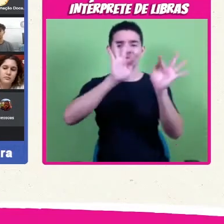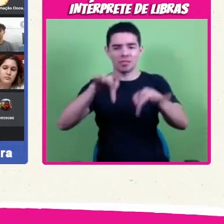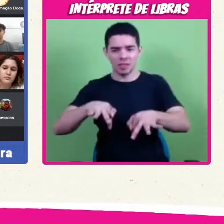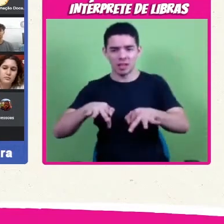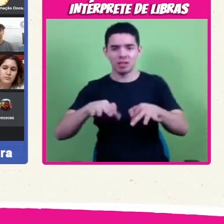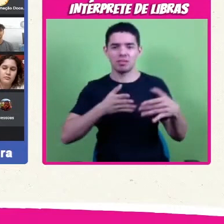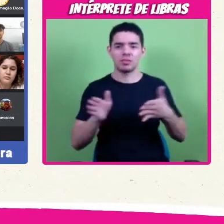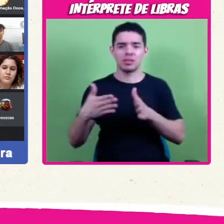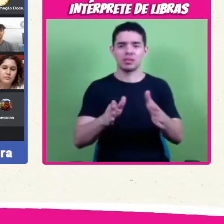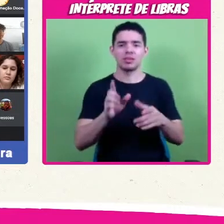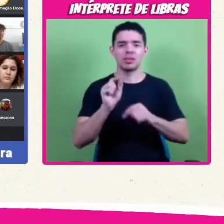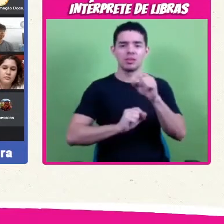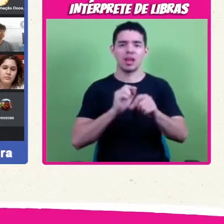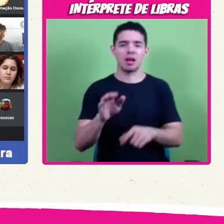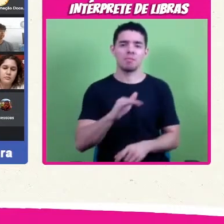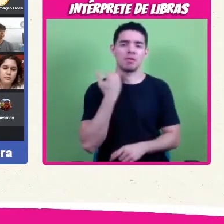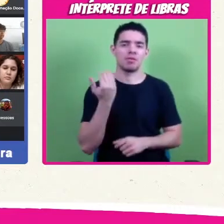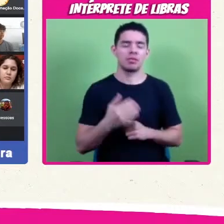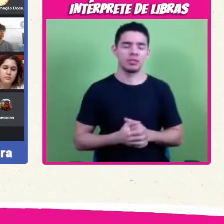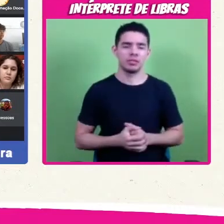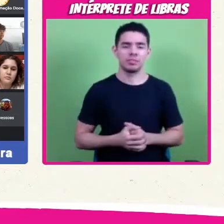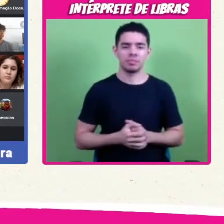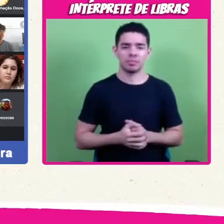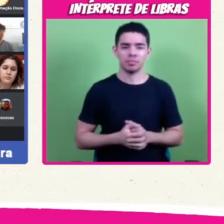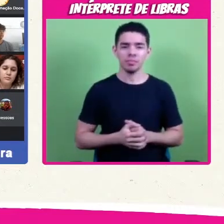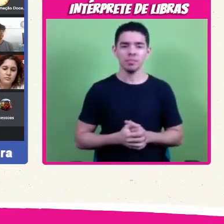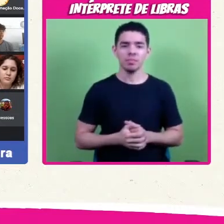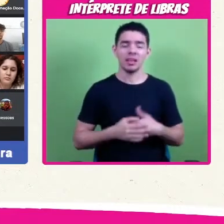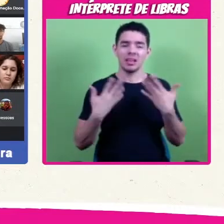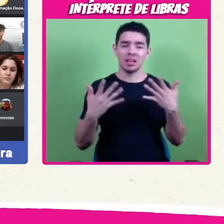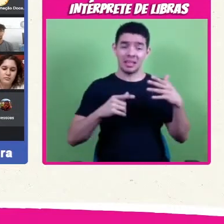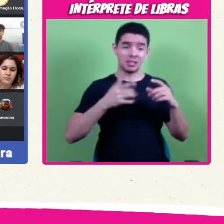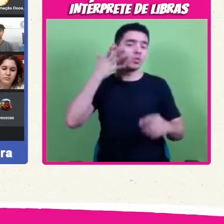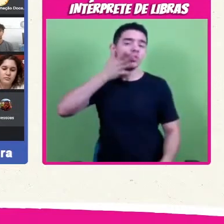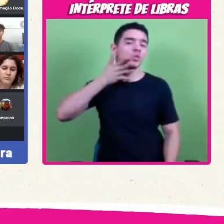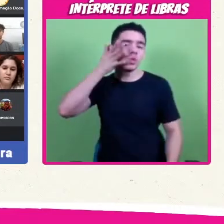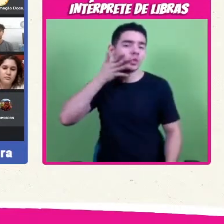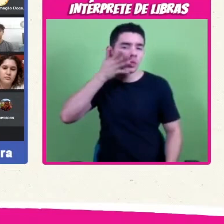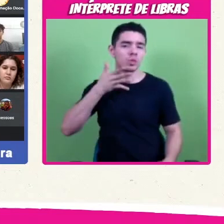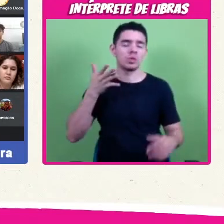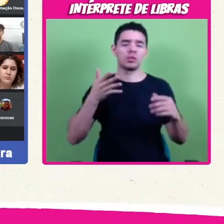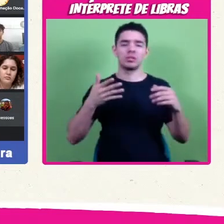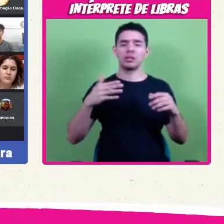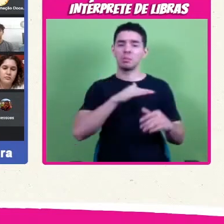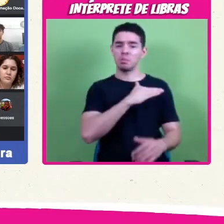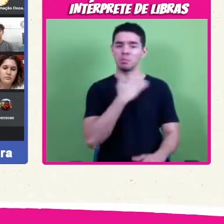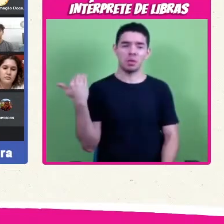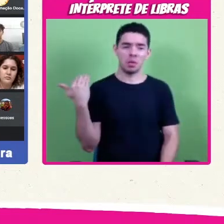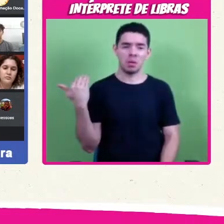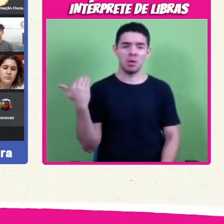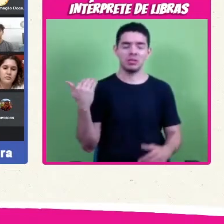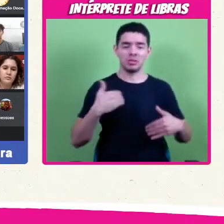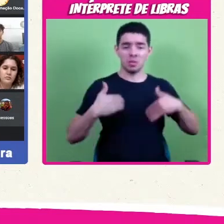percurso, que sobra a morte, né? Então, esse discurso da morte, o discurso da mortificação dos